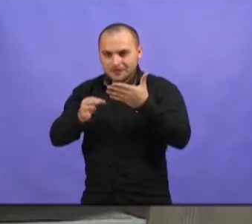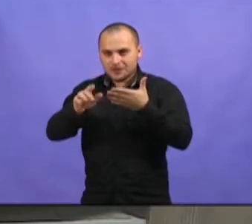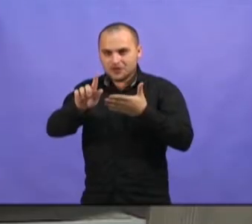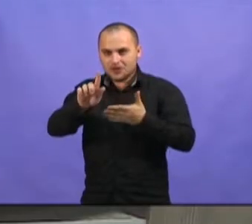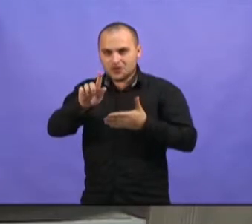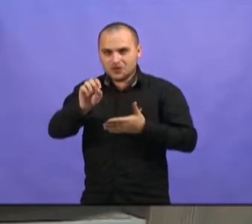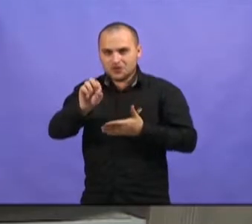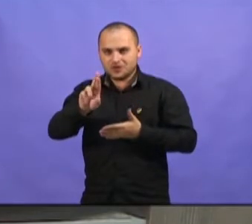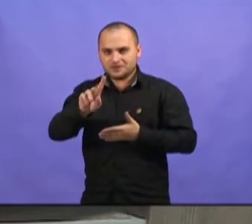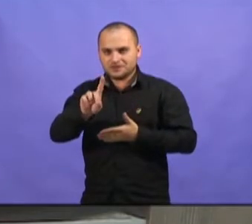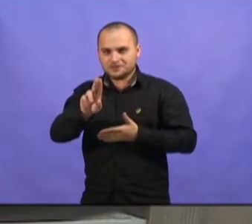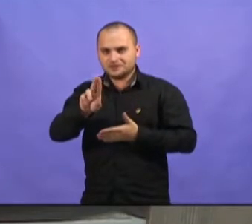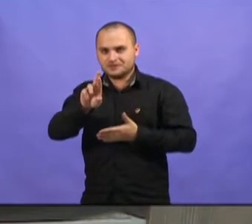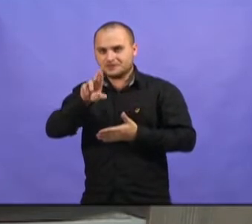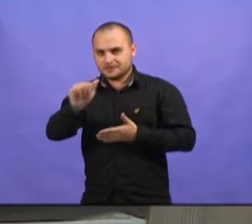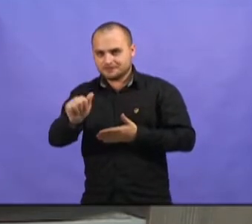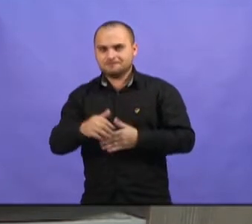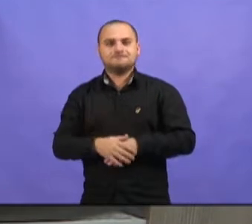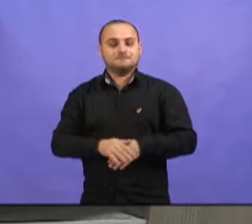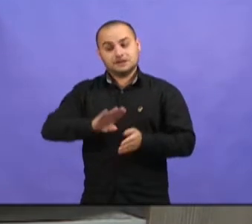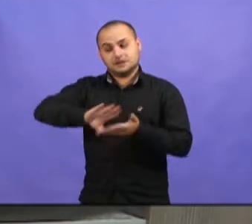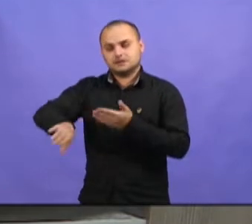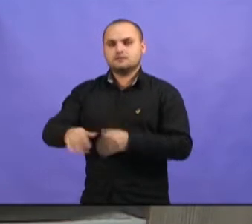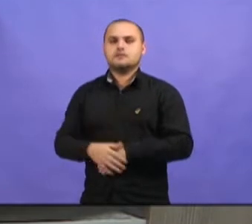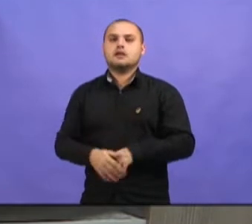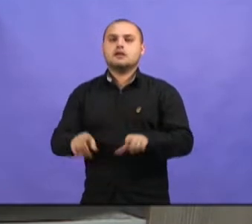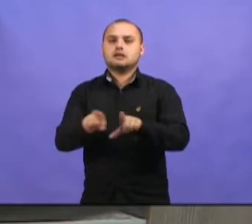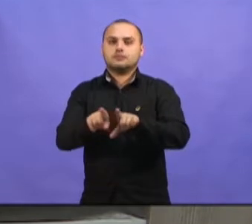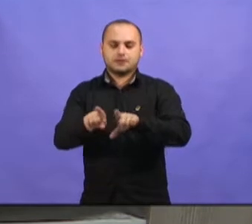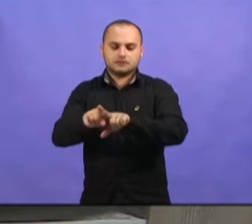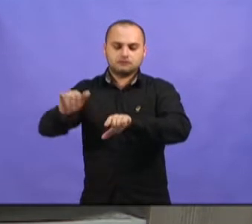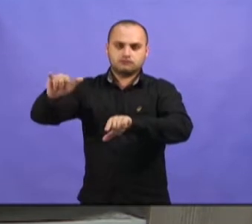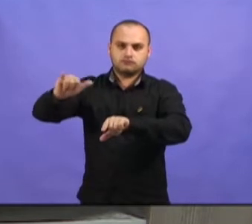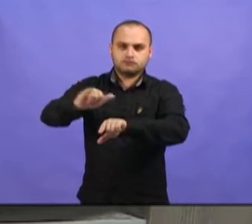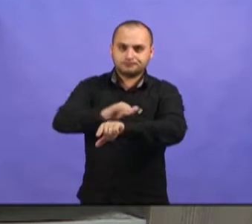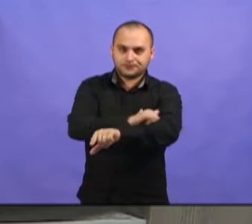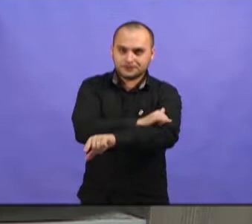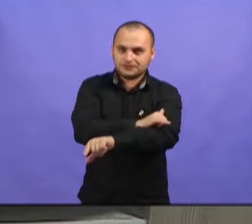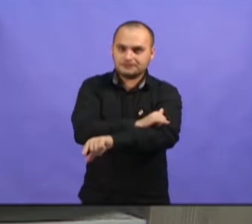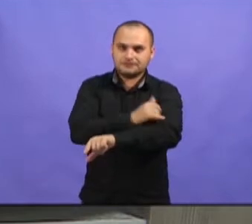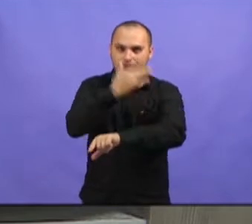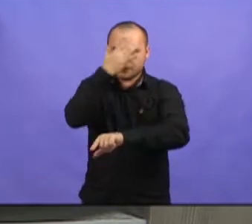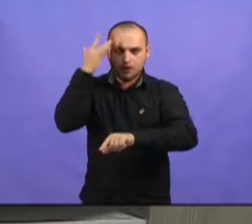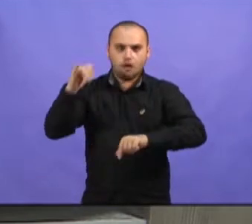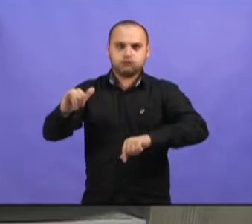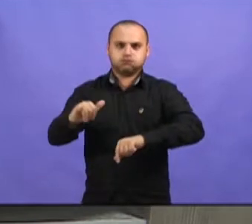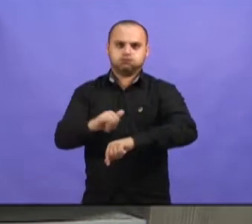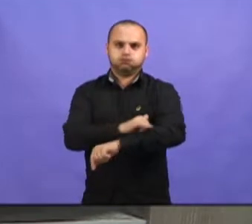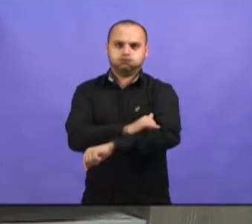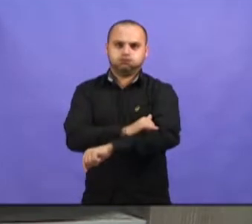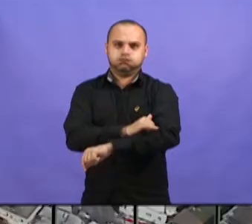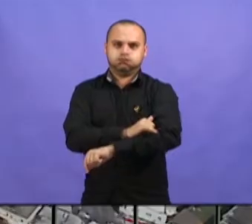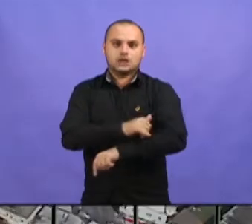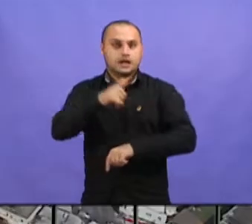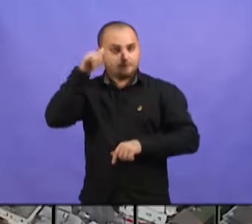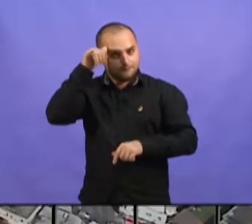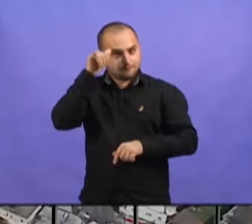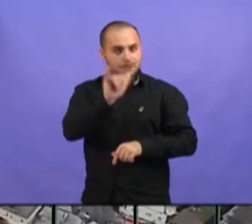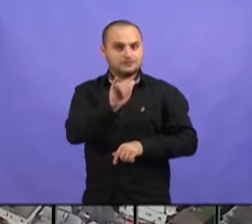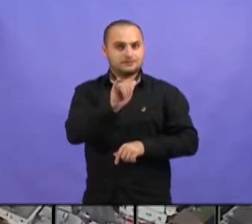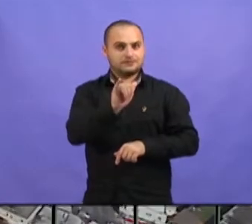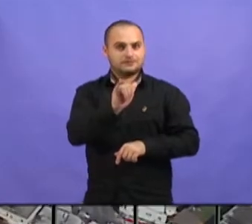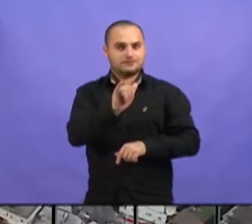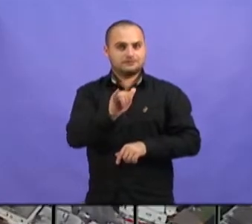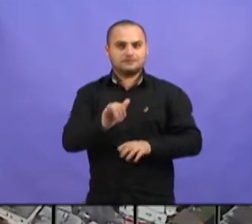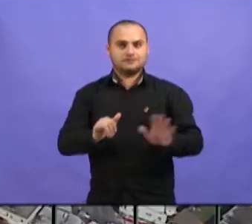de risco. A própria obesidade, então vamos tentar não sermos obesos, né? E para fazer isso, não basta a